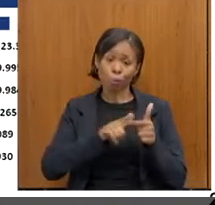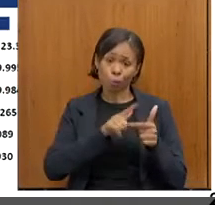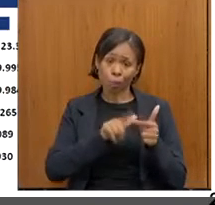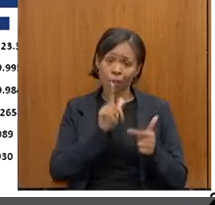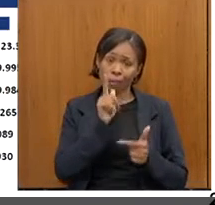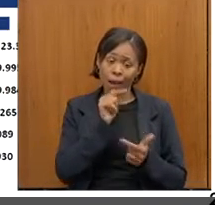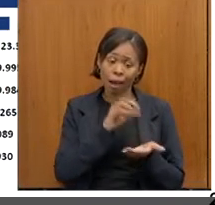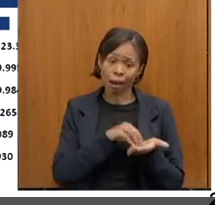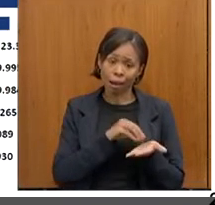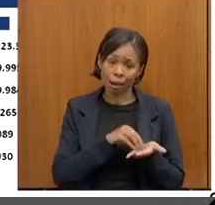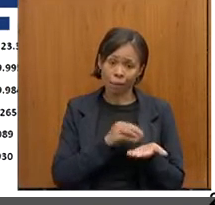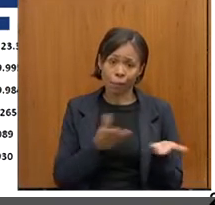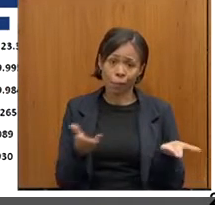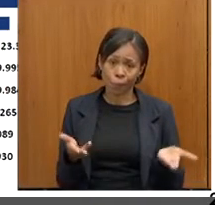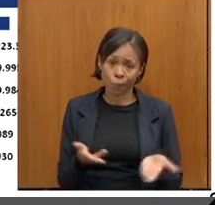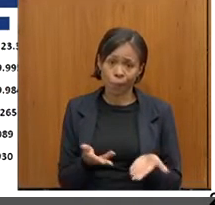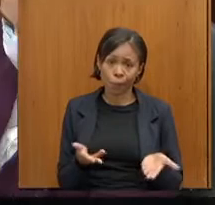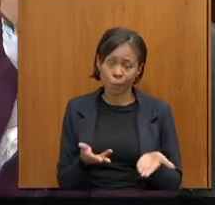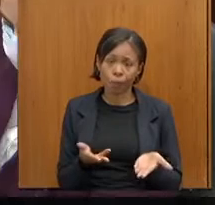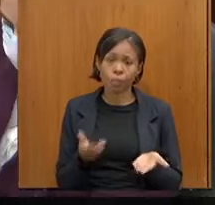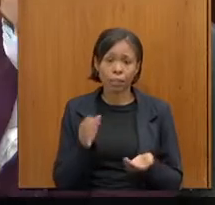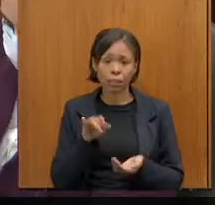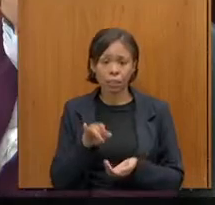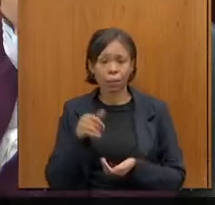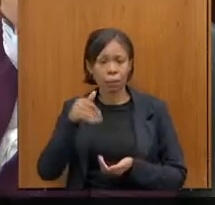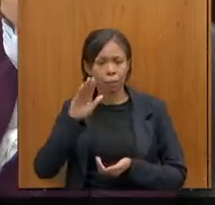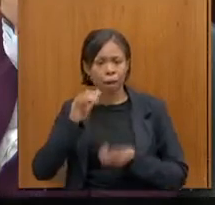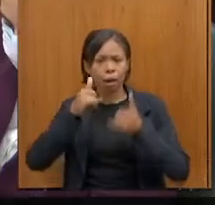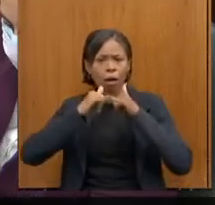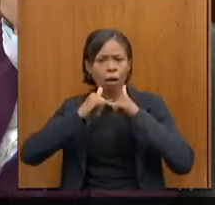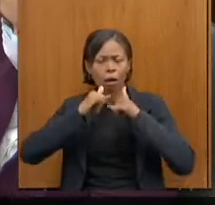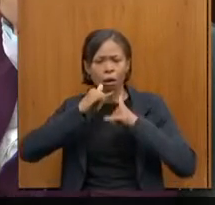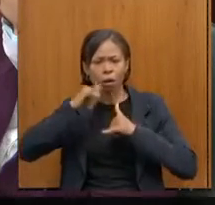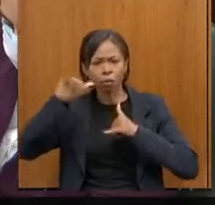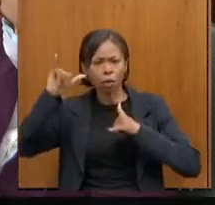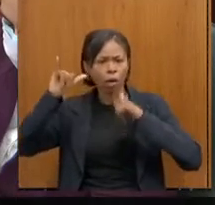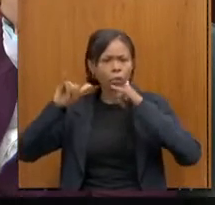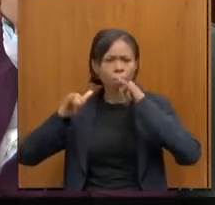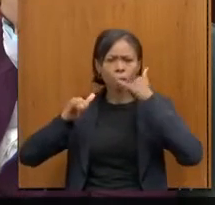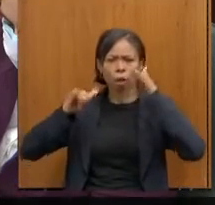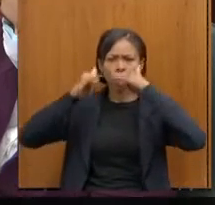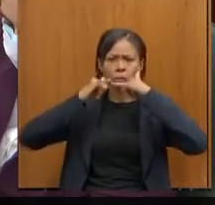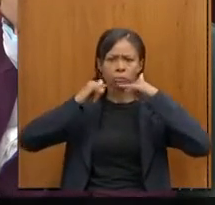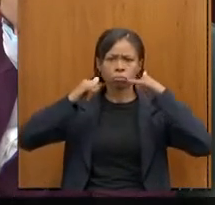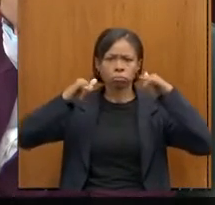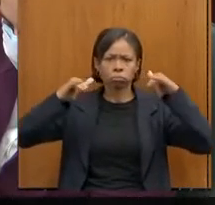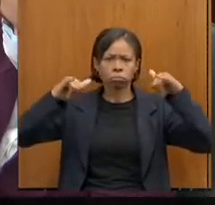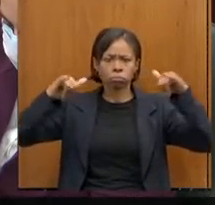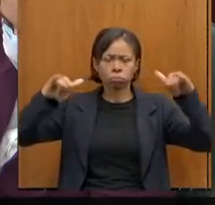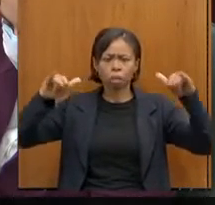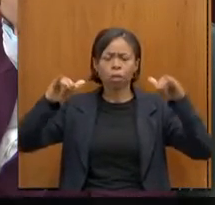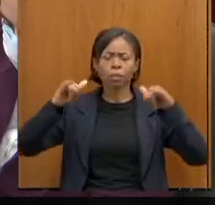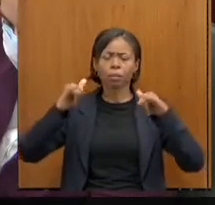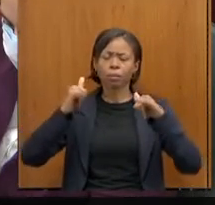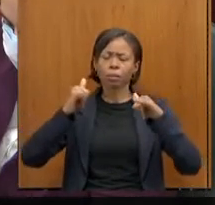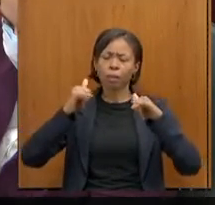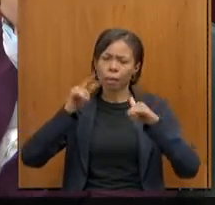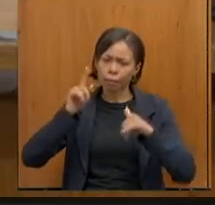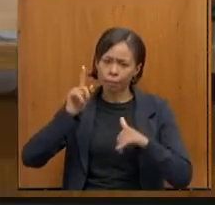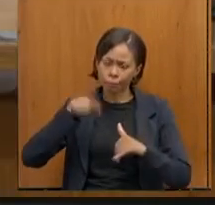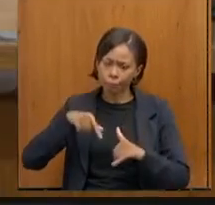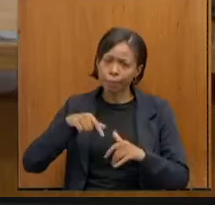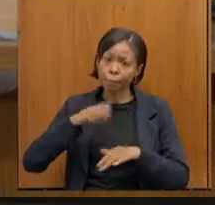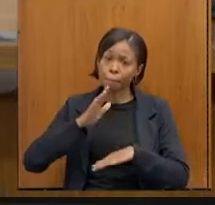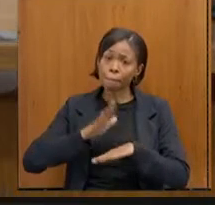Quanto mais oferta nós tivemos de geração distribuída acho que esse foi uma das perguntas que foram feitas ao secretário passalio